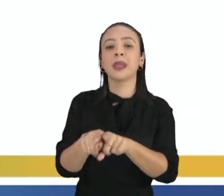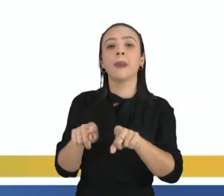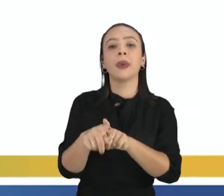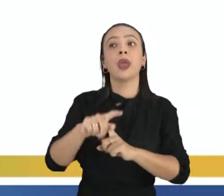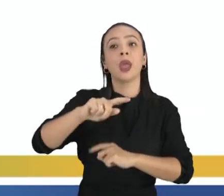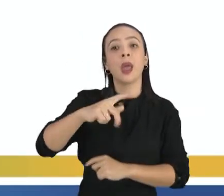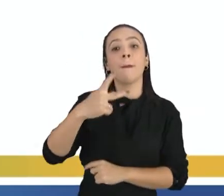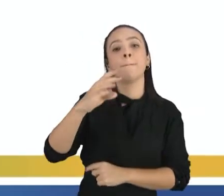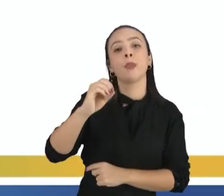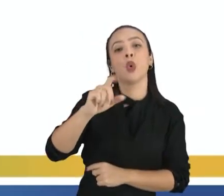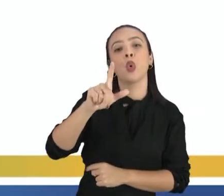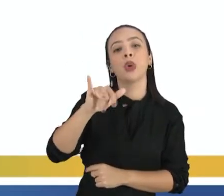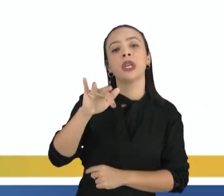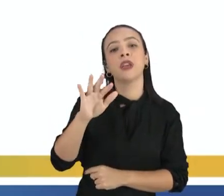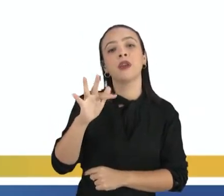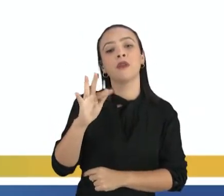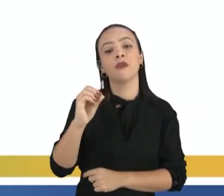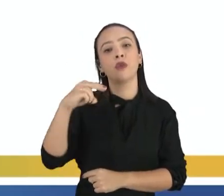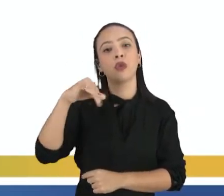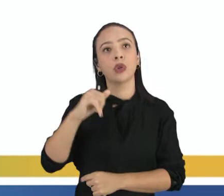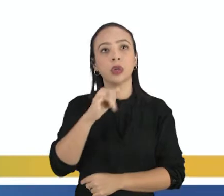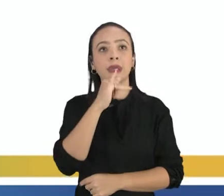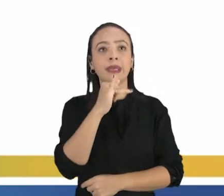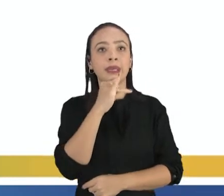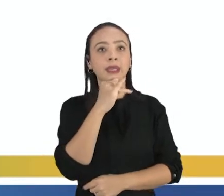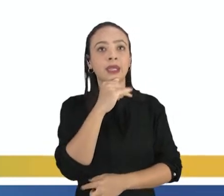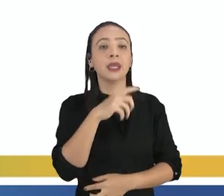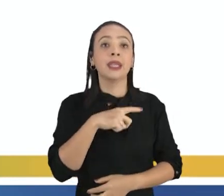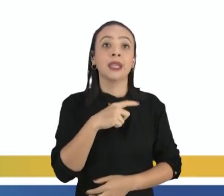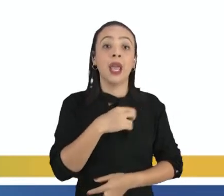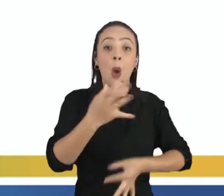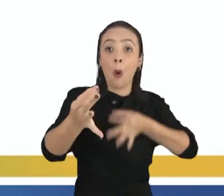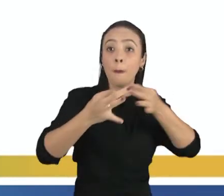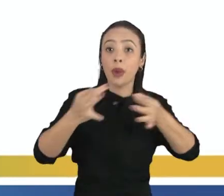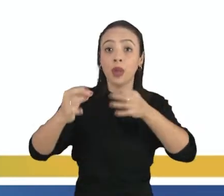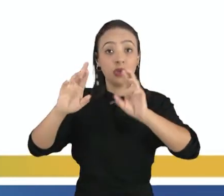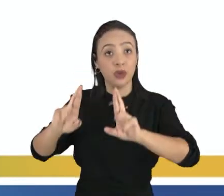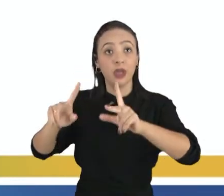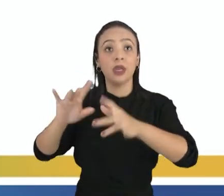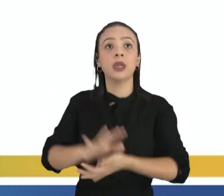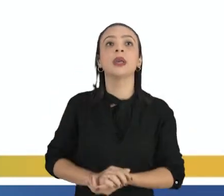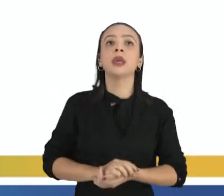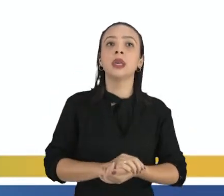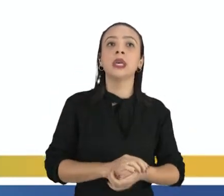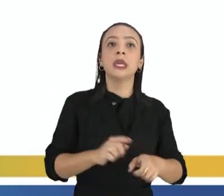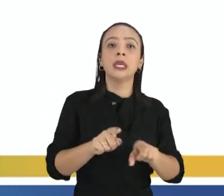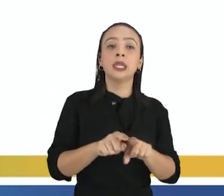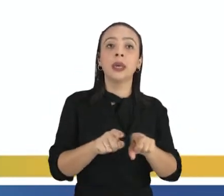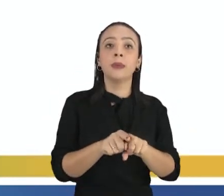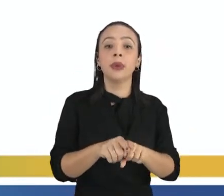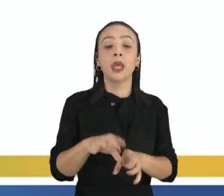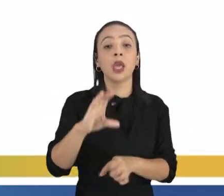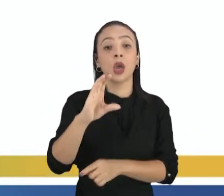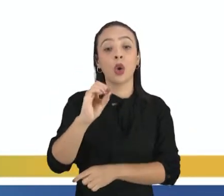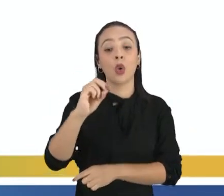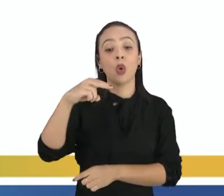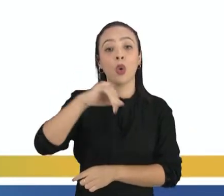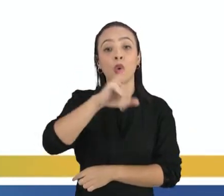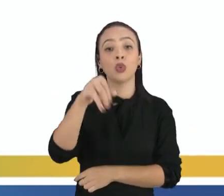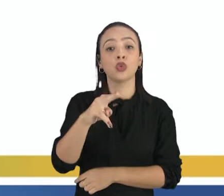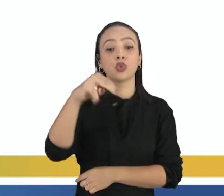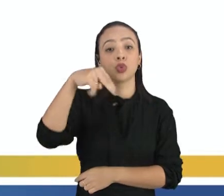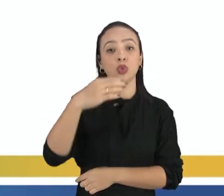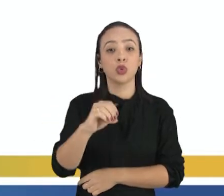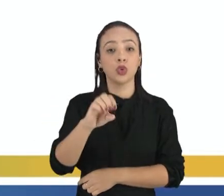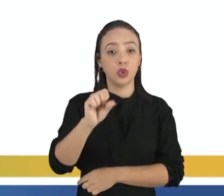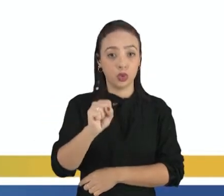esses indícios? Determinados operadores argumentativos, determinadas conjunções vão te dar a